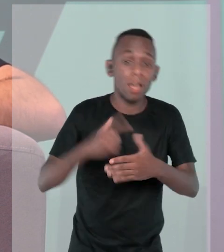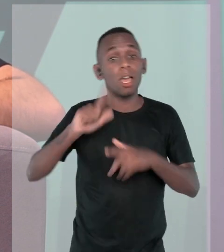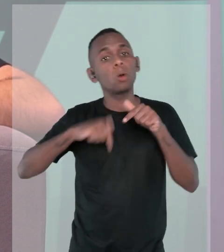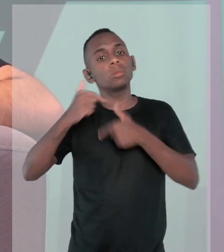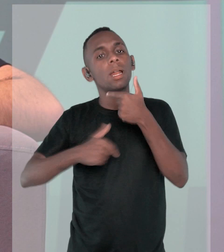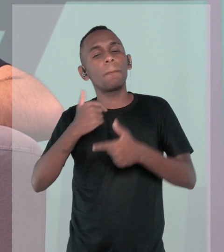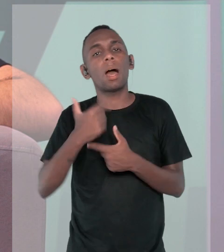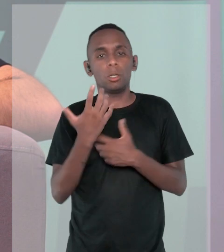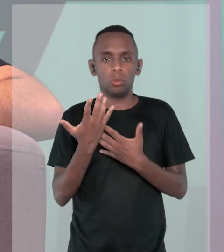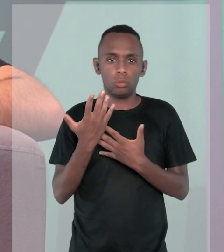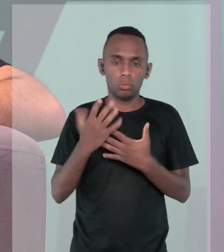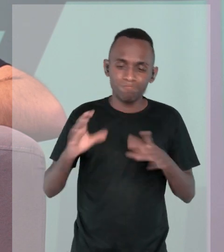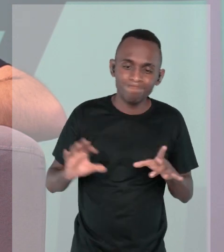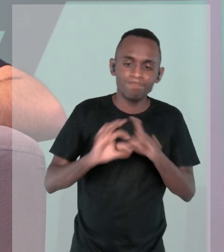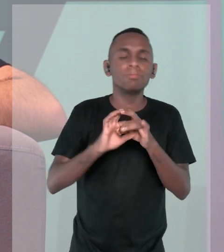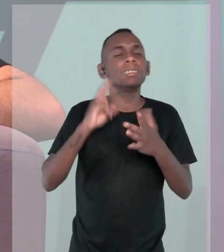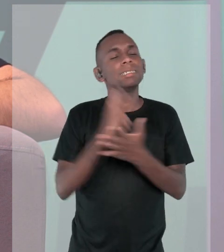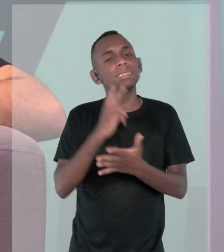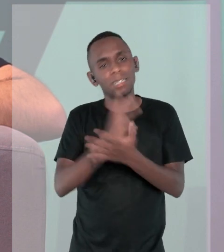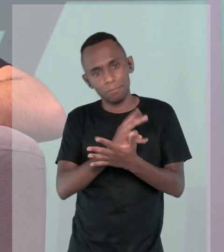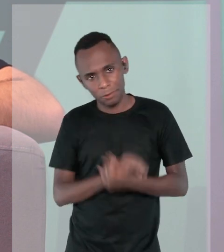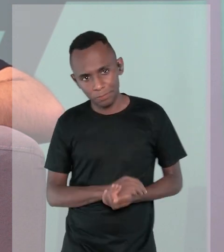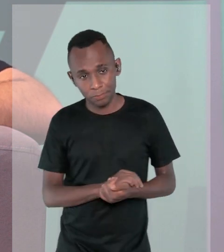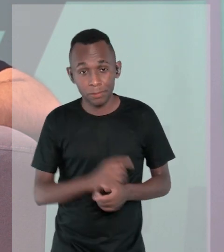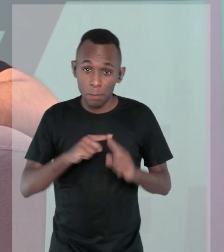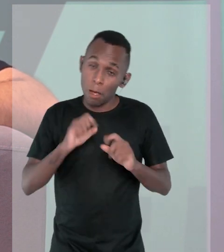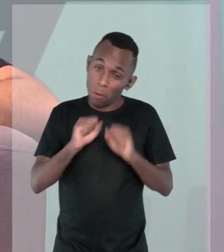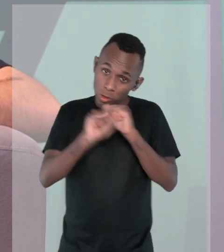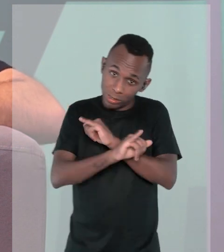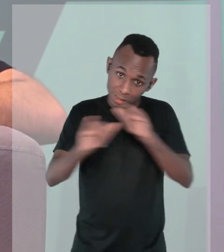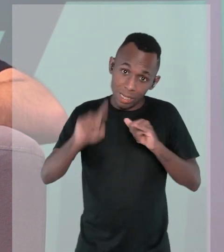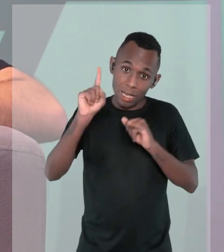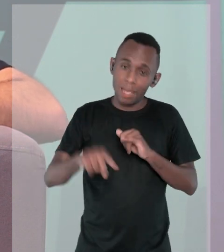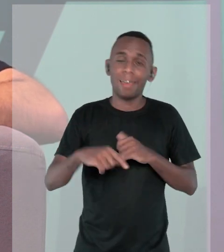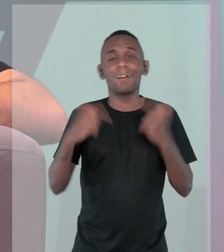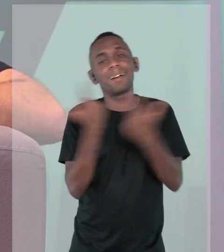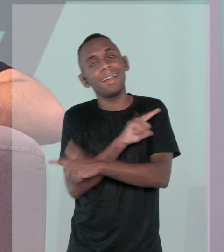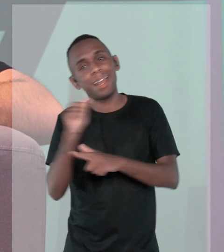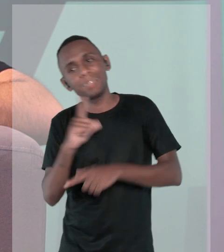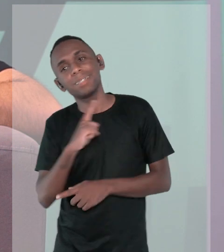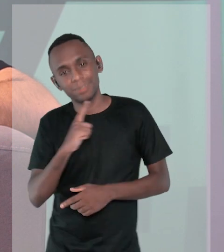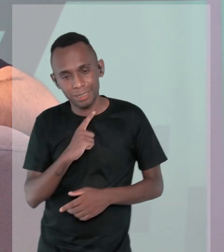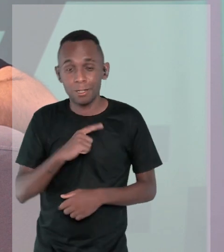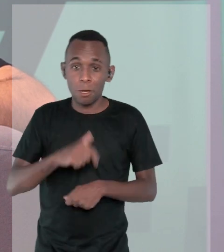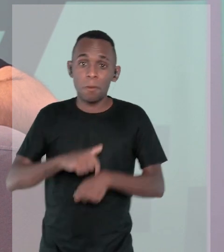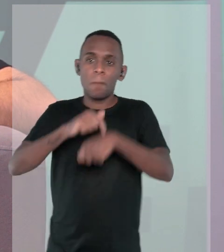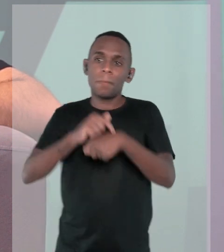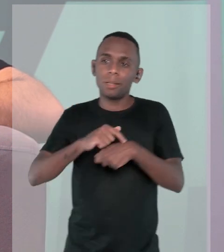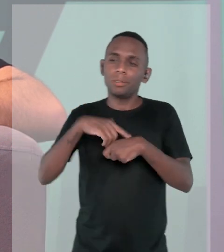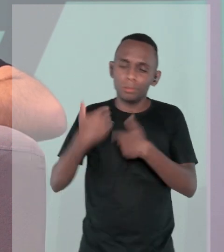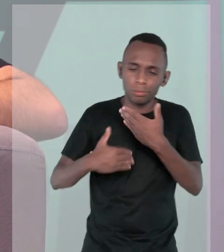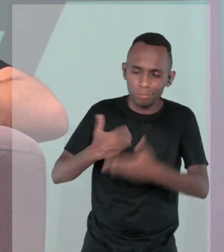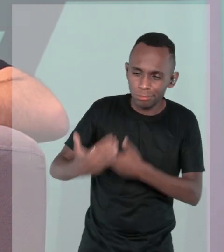trabalho de conquista, o tempo inteiro. Mas posso te dizer, é a grande graça. Na hora que a gente vai